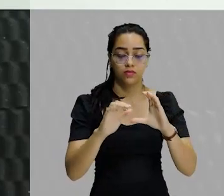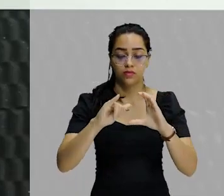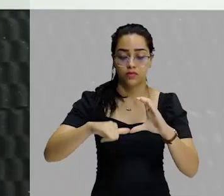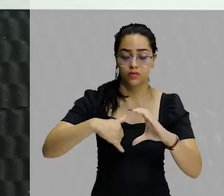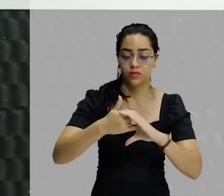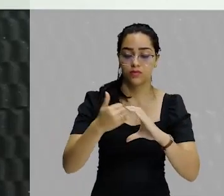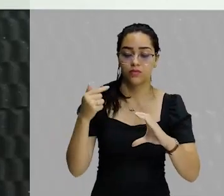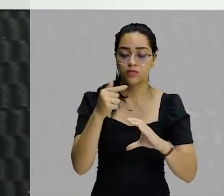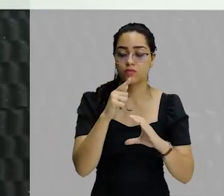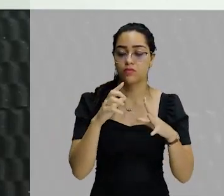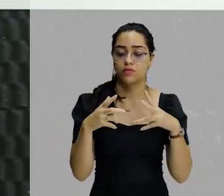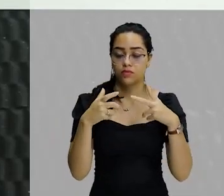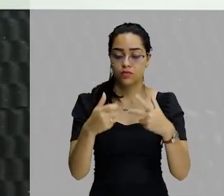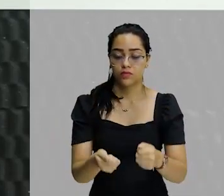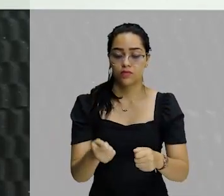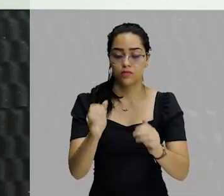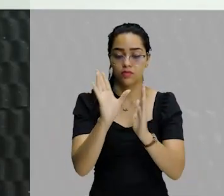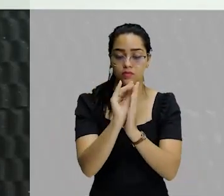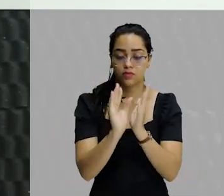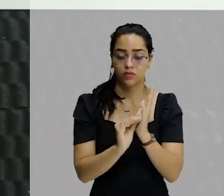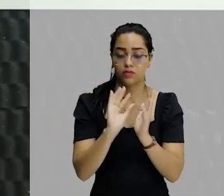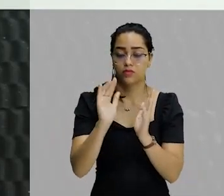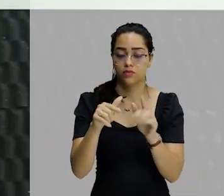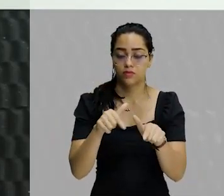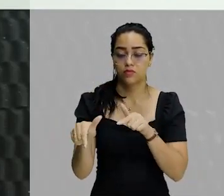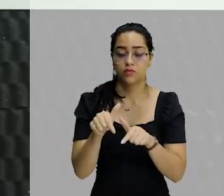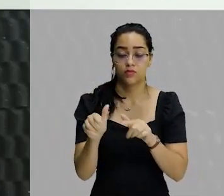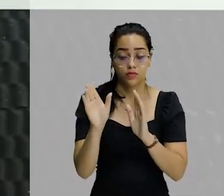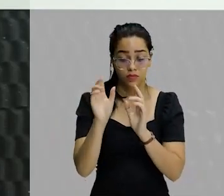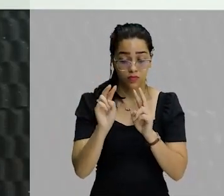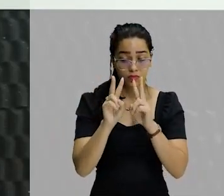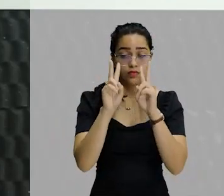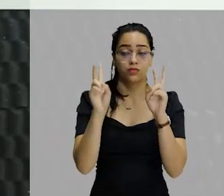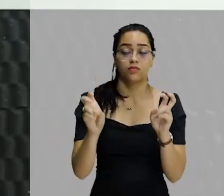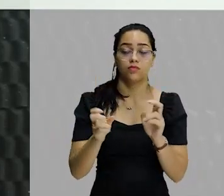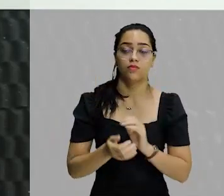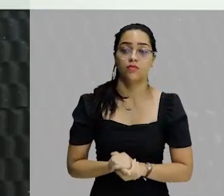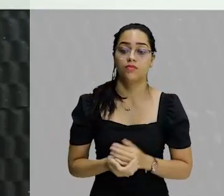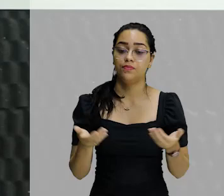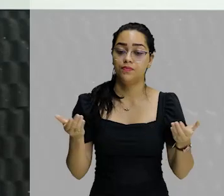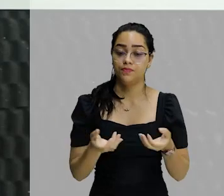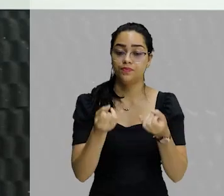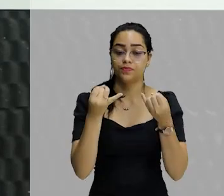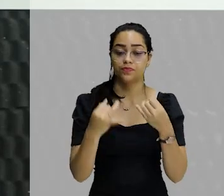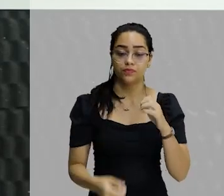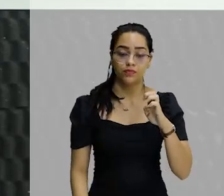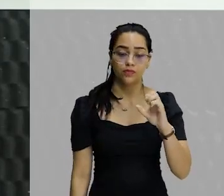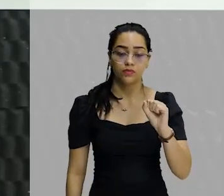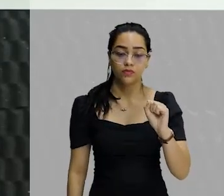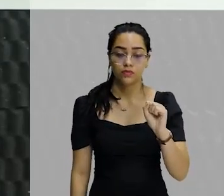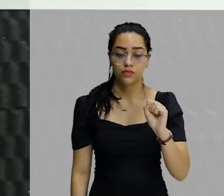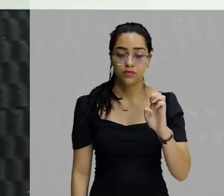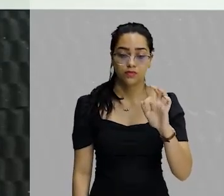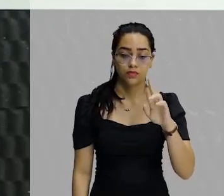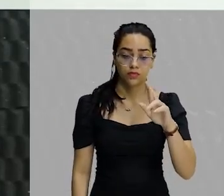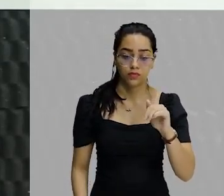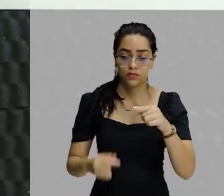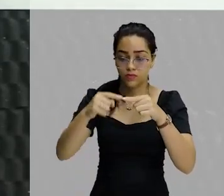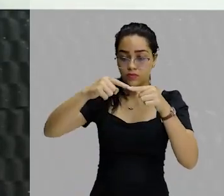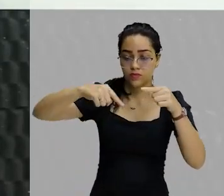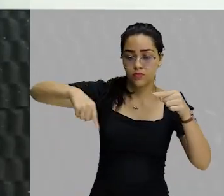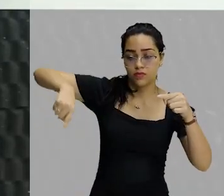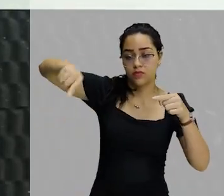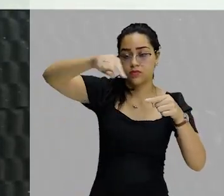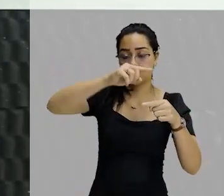e assistam, acompanhem todo o conteúdo que já foi abordado sobre esse assunto, tá? Hoje a gente vai falar de esfera, aquela aula de exercícios,